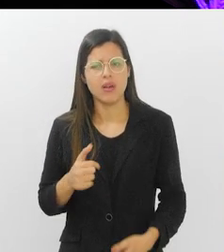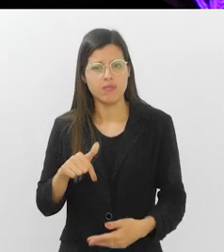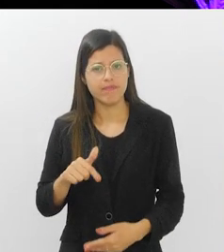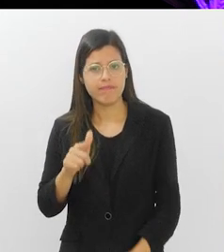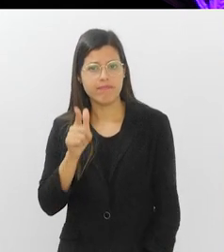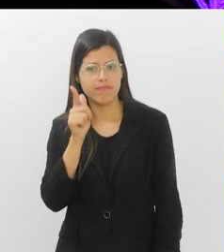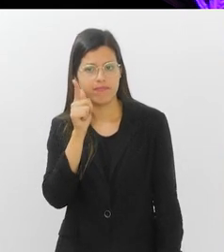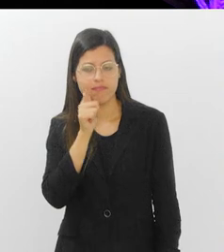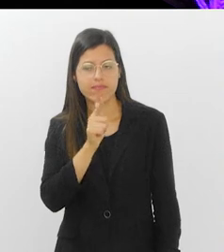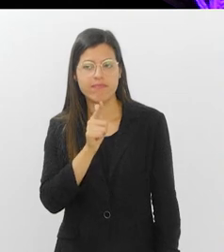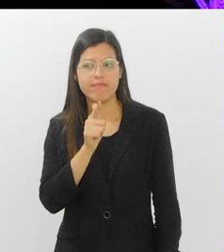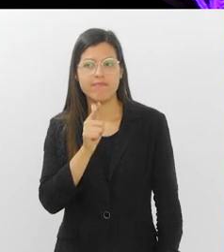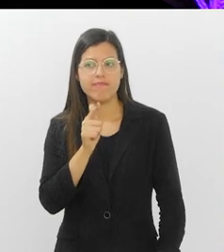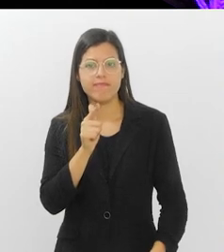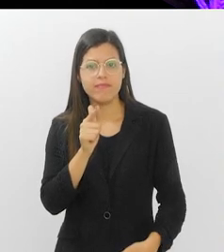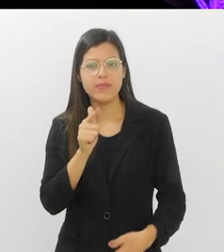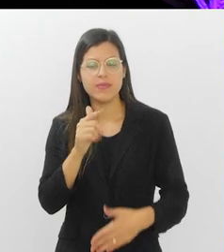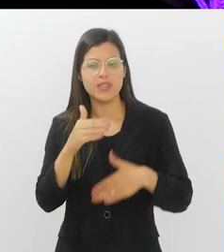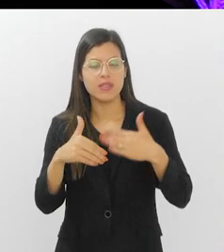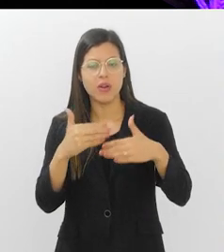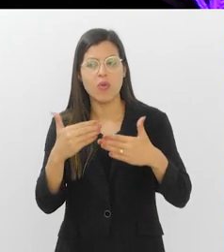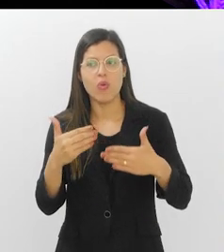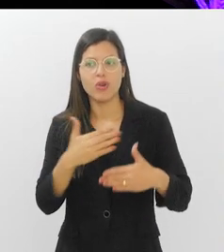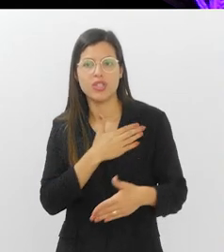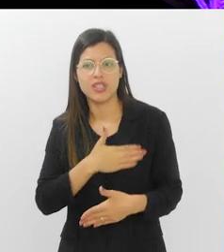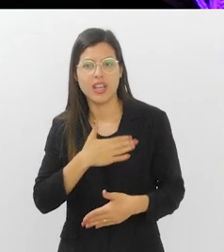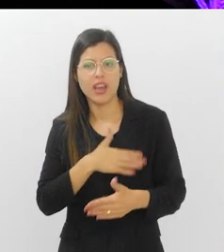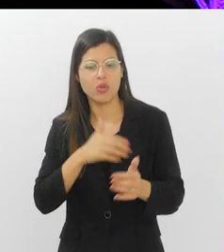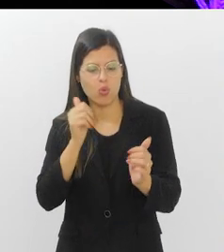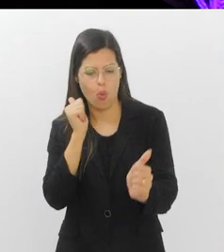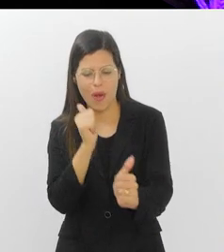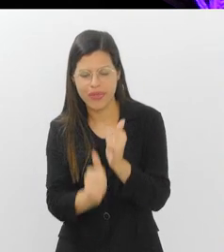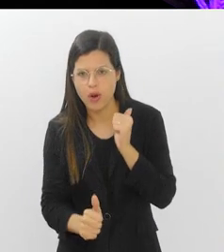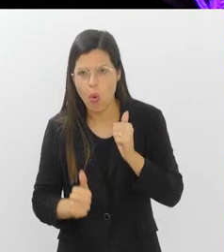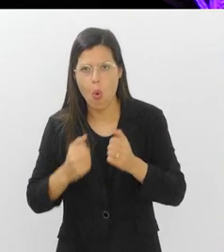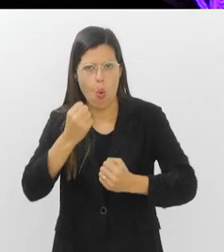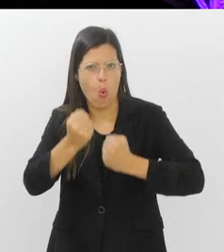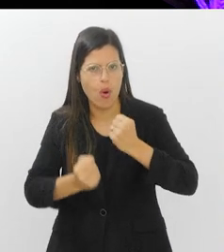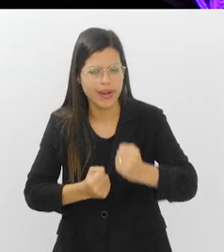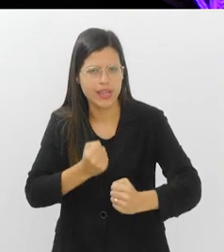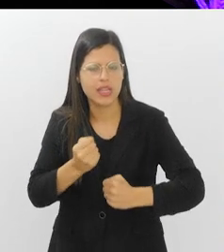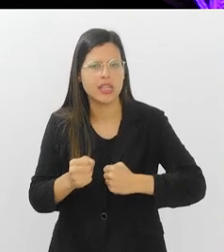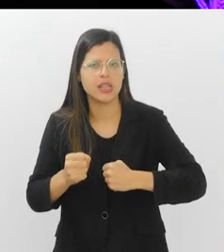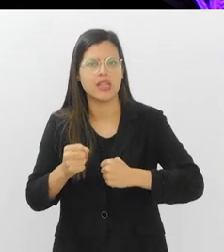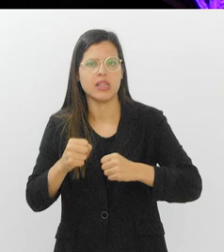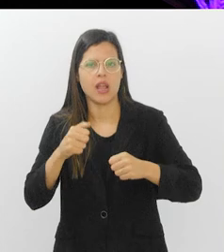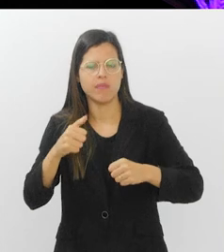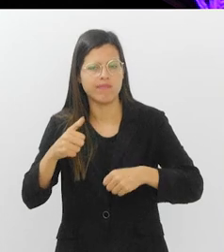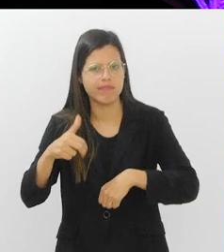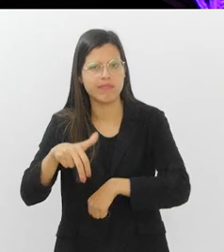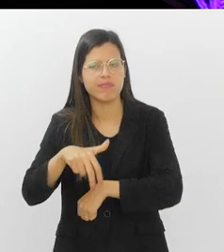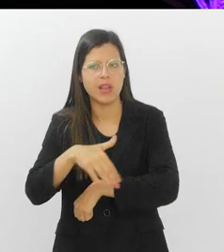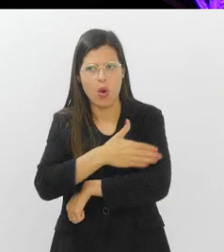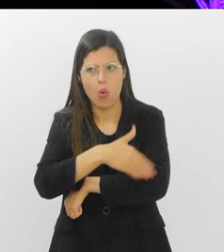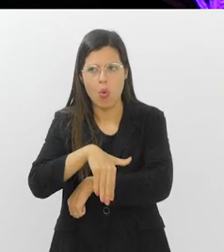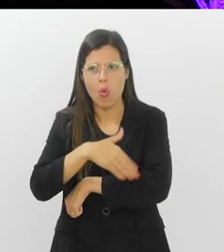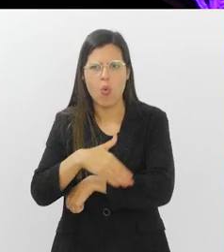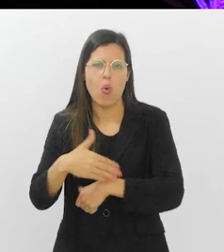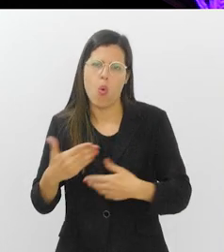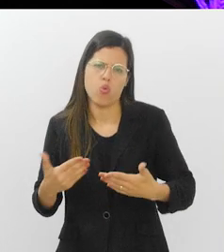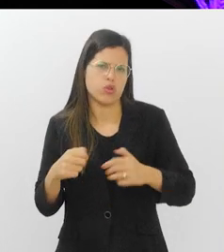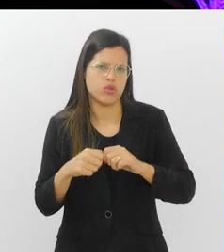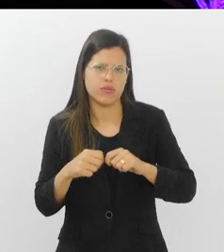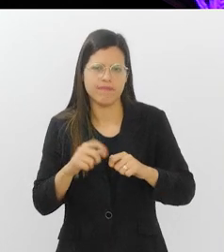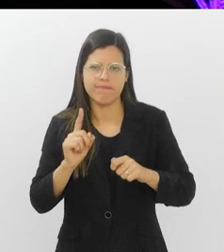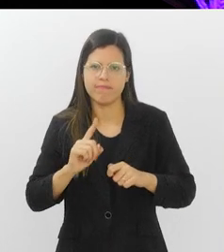afeiçoando por por por atletismo né corridas né de rua especialmente que que eu hoje não faço